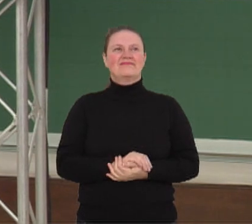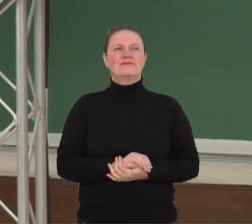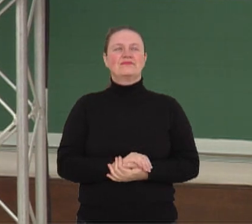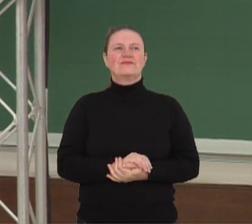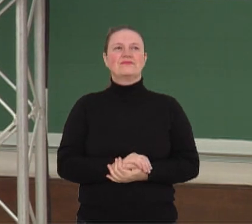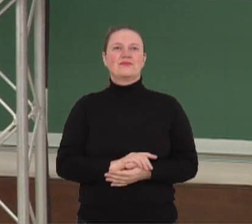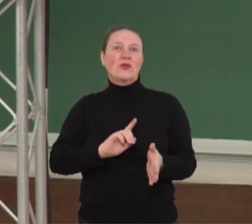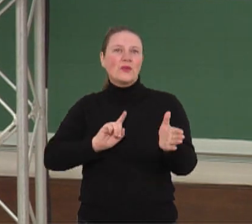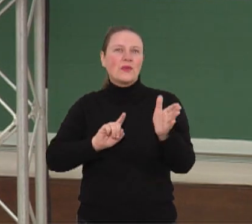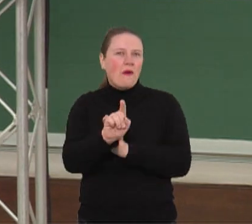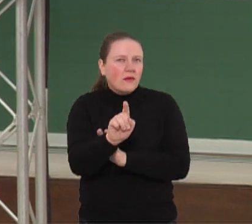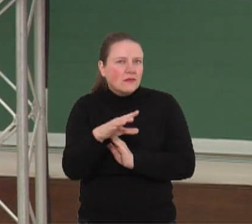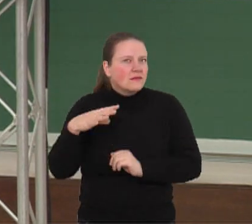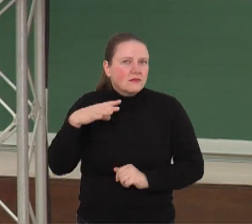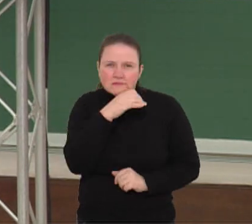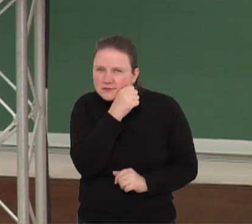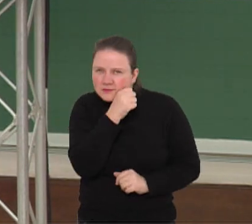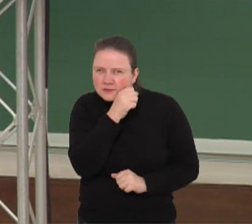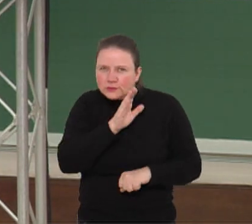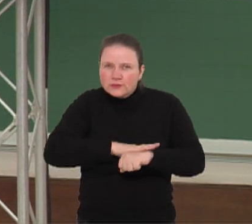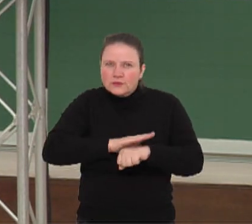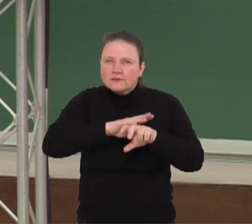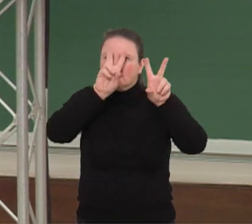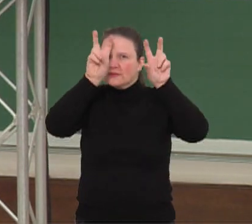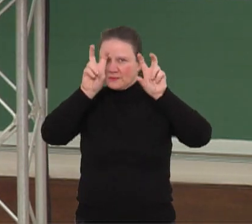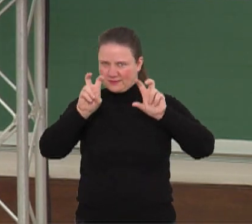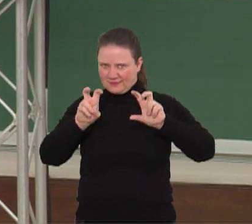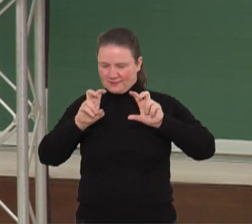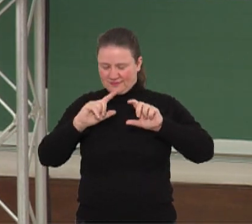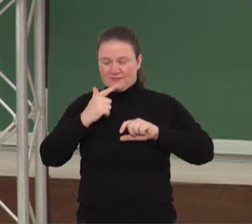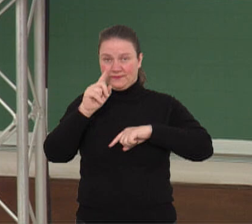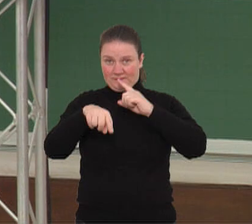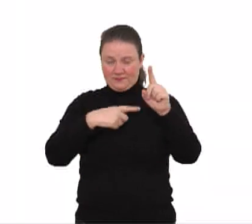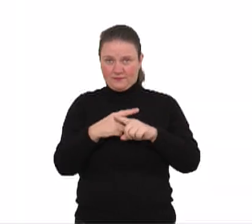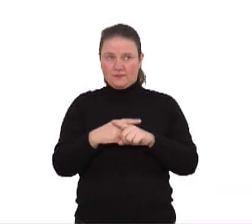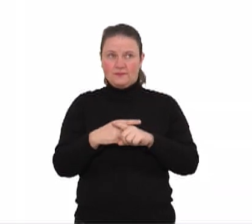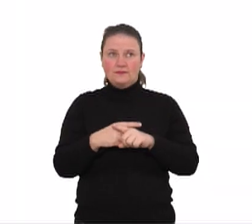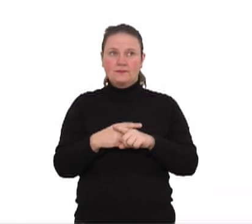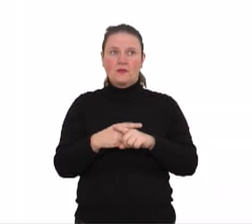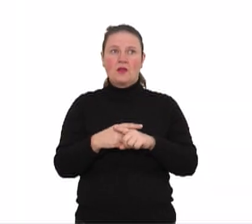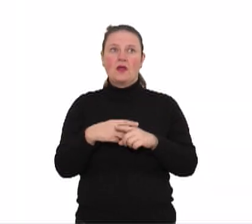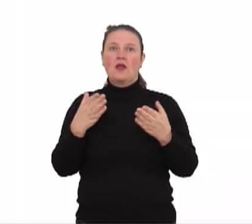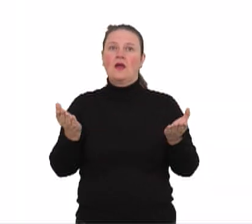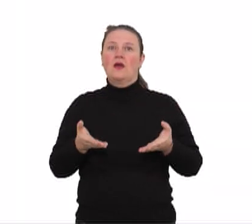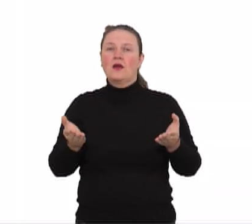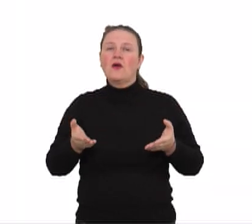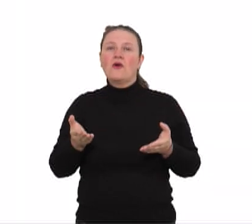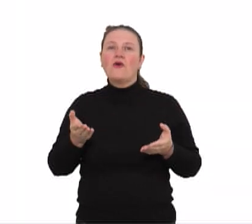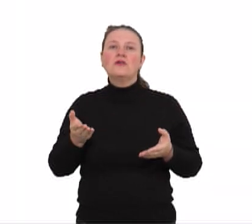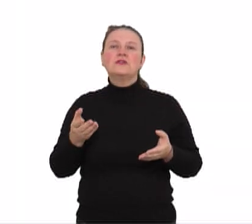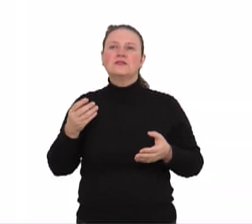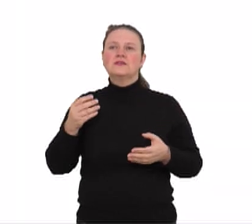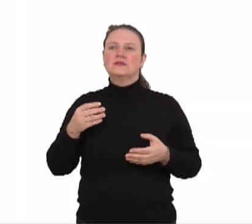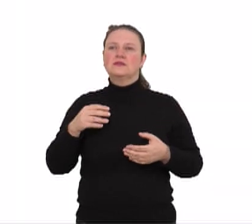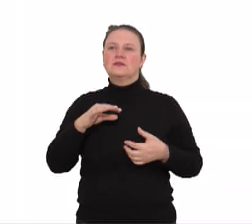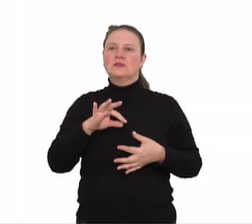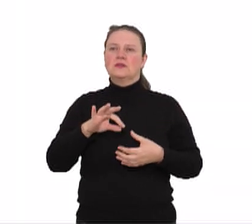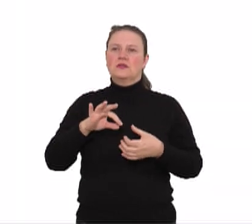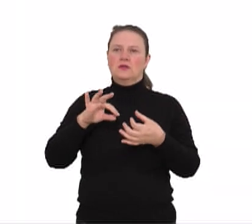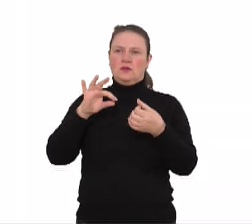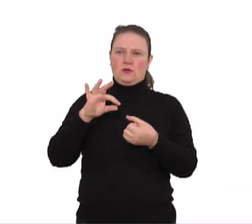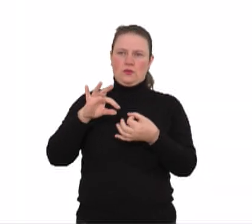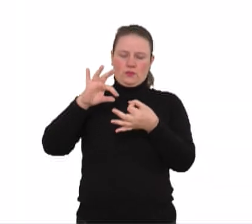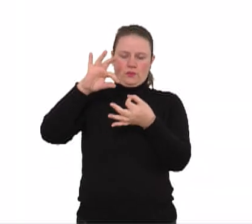Mais um quiz para vocês pensarem, para a gente entrar nos próximos temas da aula de hoje. Sou do signo de Virgem. Isso significa que eu vou ficar